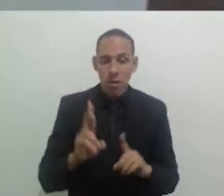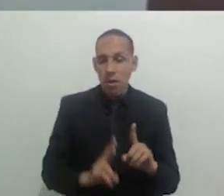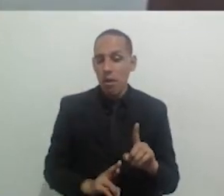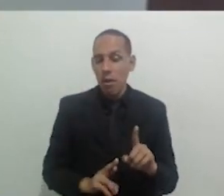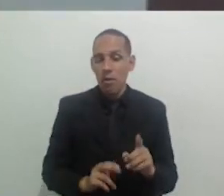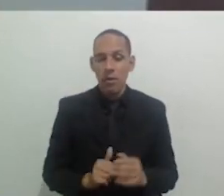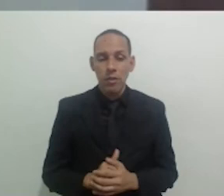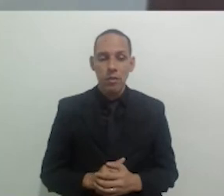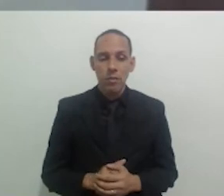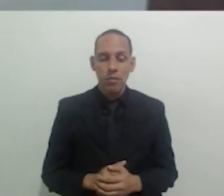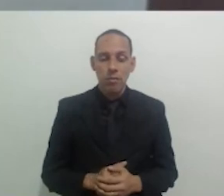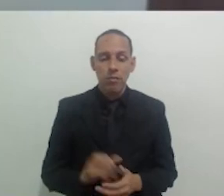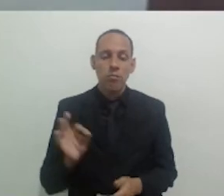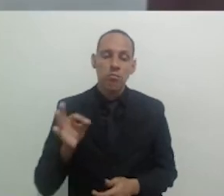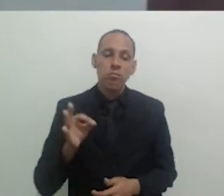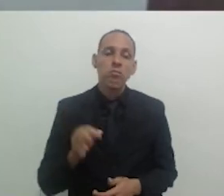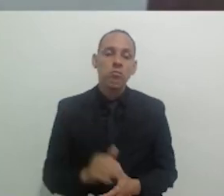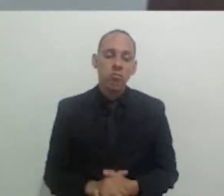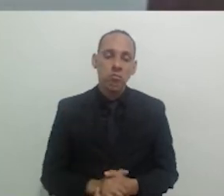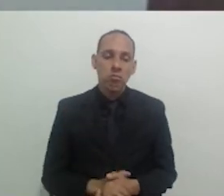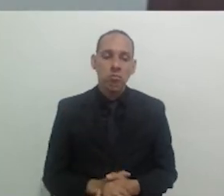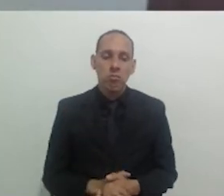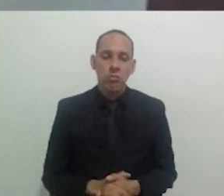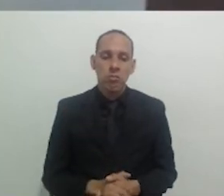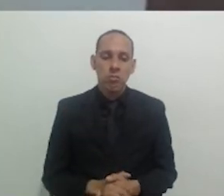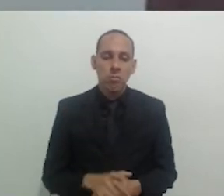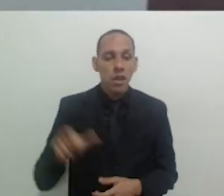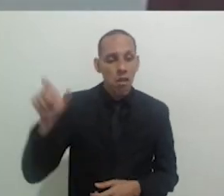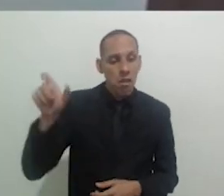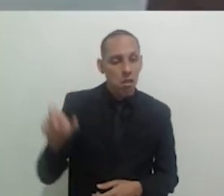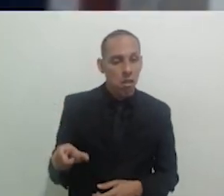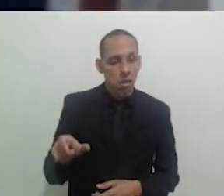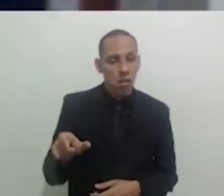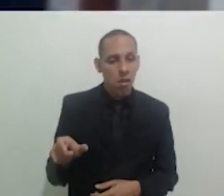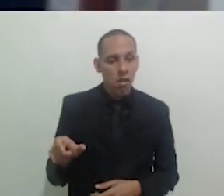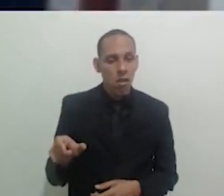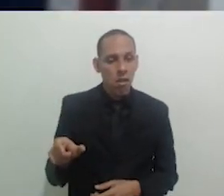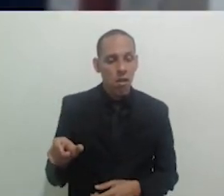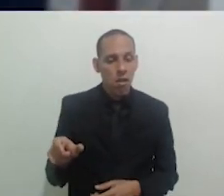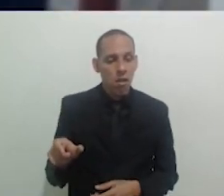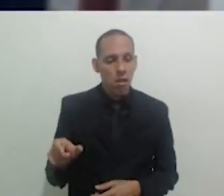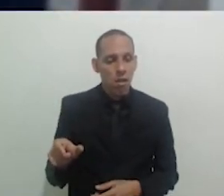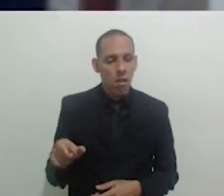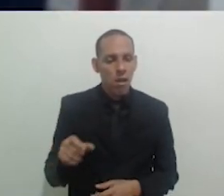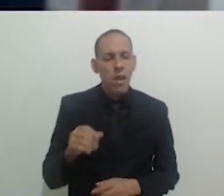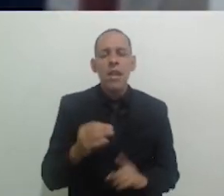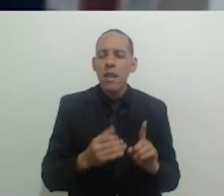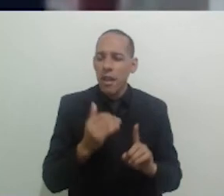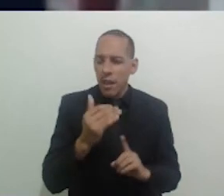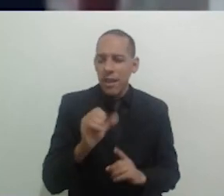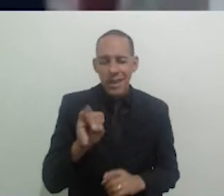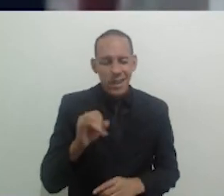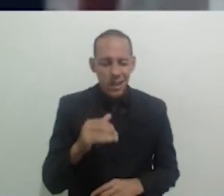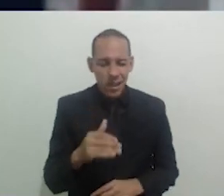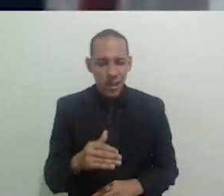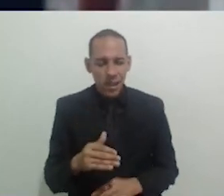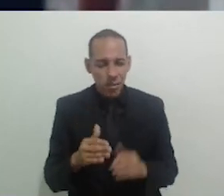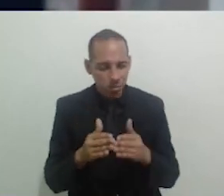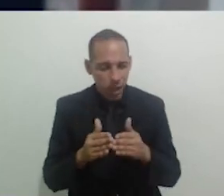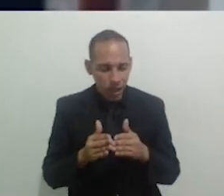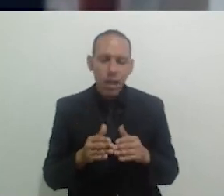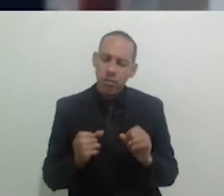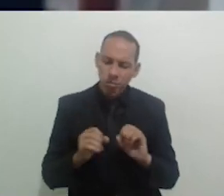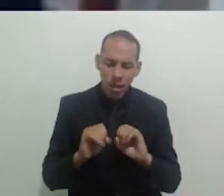Isso. Ele está ocupando... Bagadão, Maurício, se Vossa Excelência me permite intervir. Claro, ele